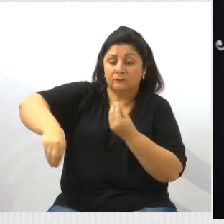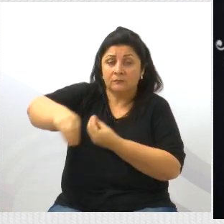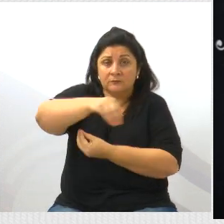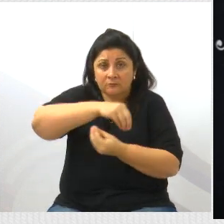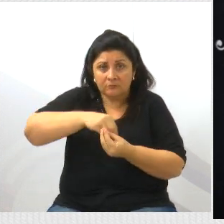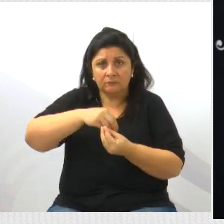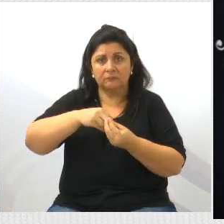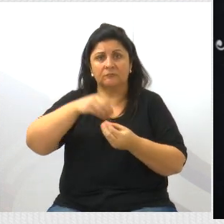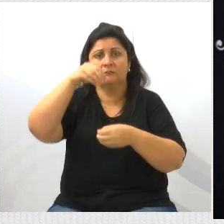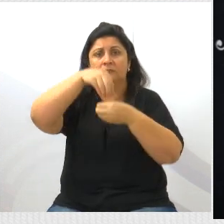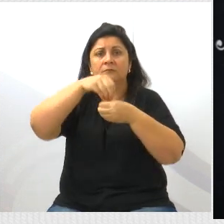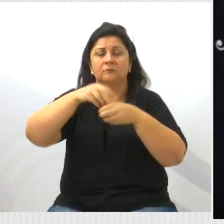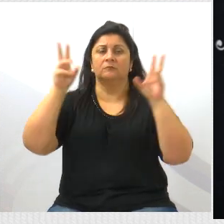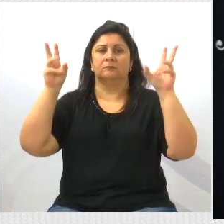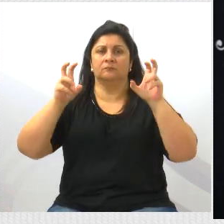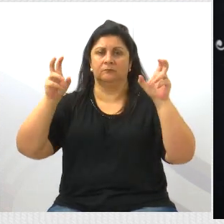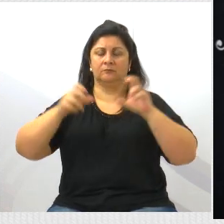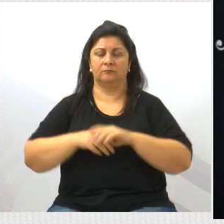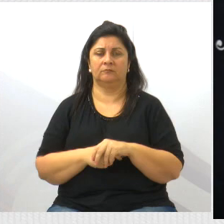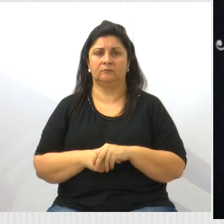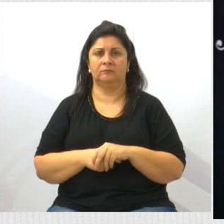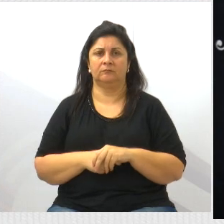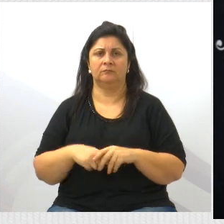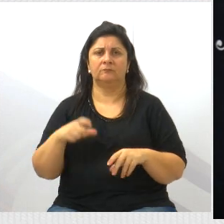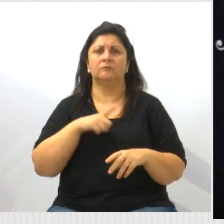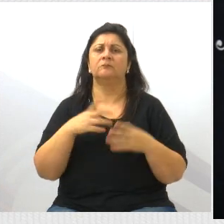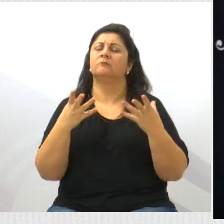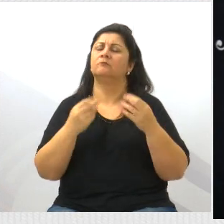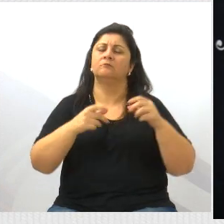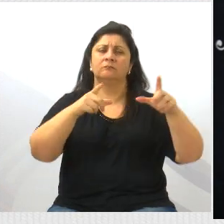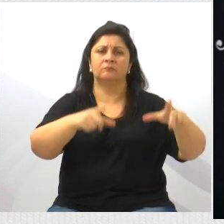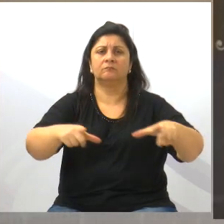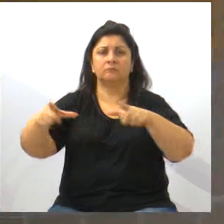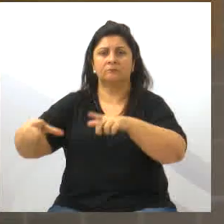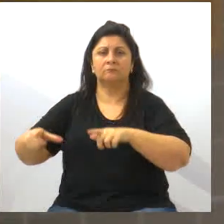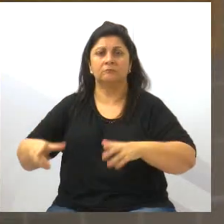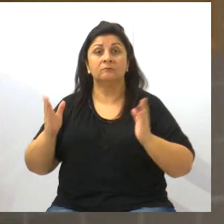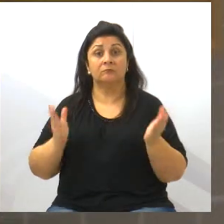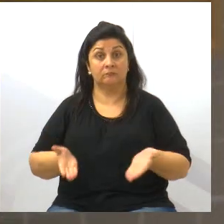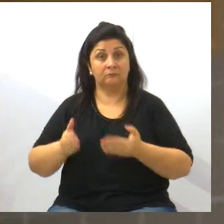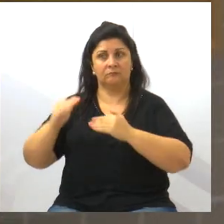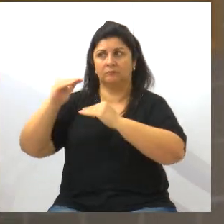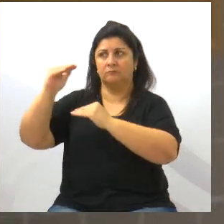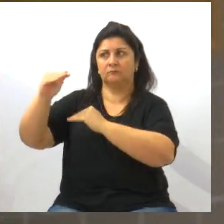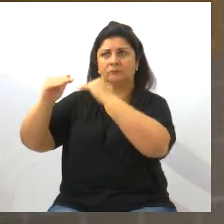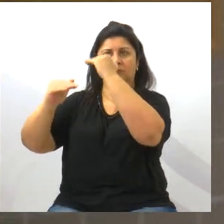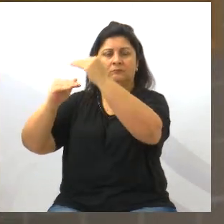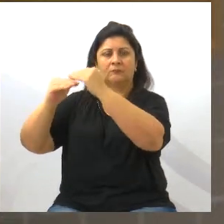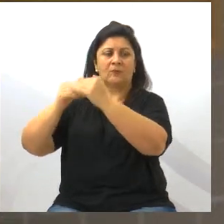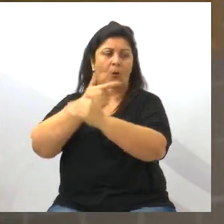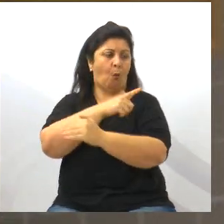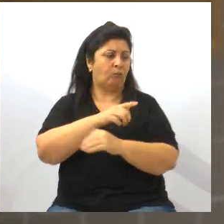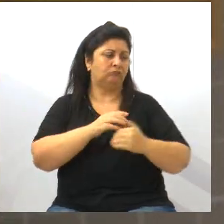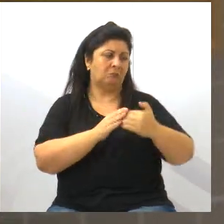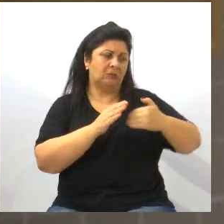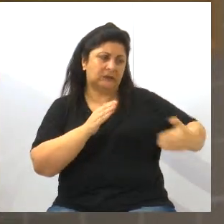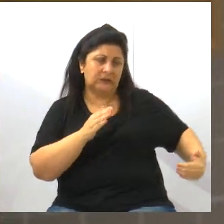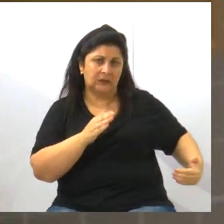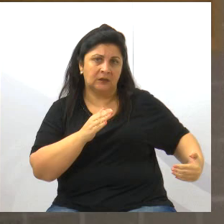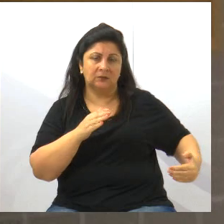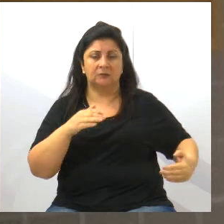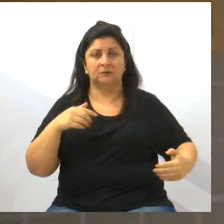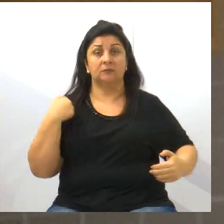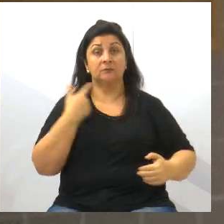tema, né? Nós temos vários lugares que já estão mais adiantados, outros que não. Então, a gente